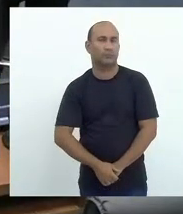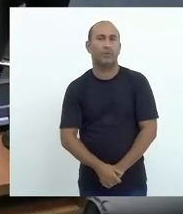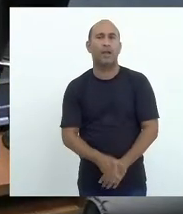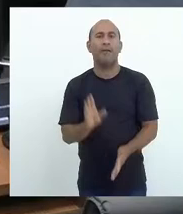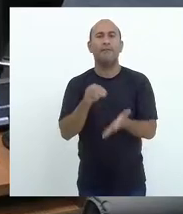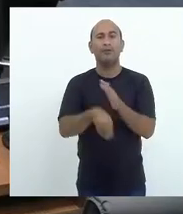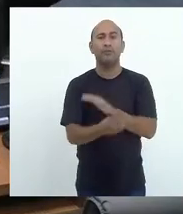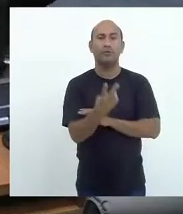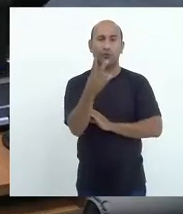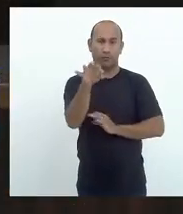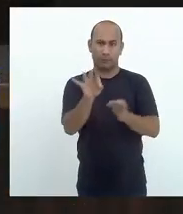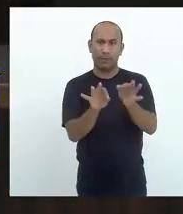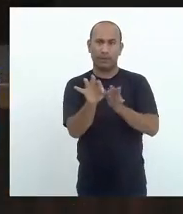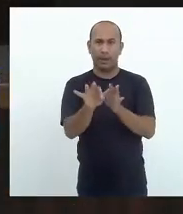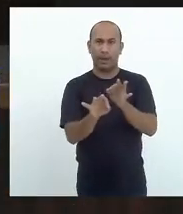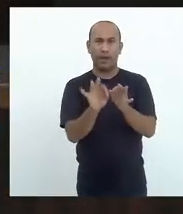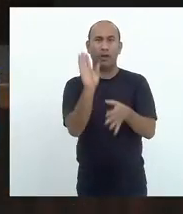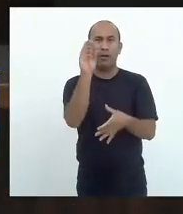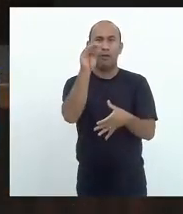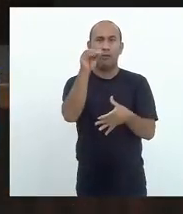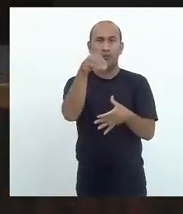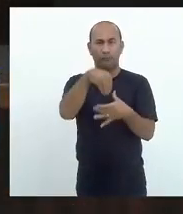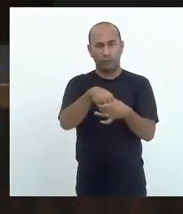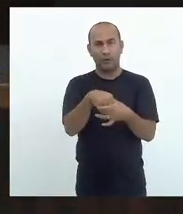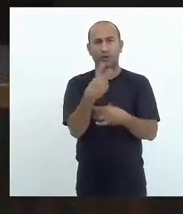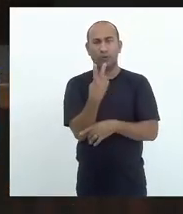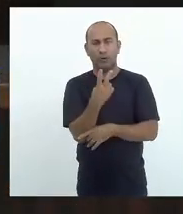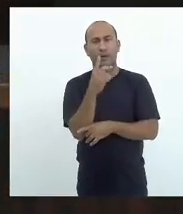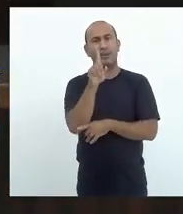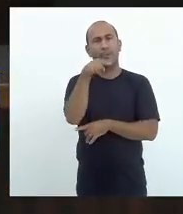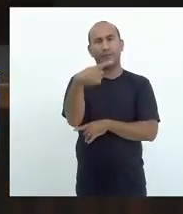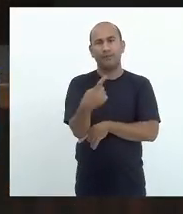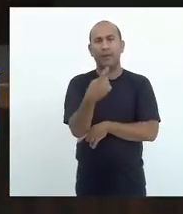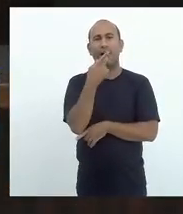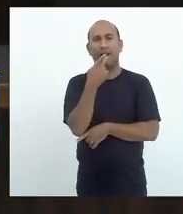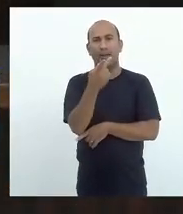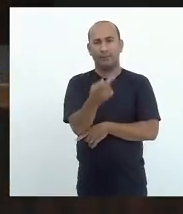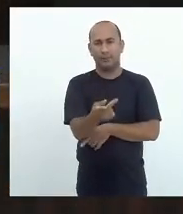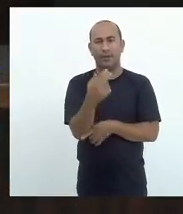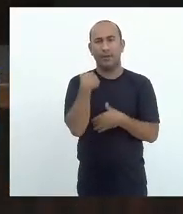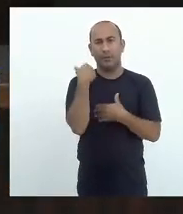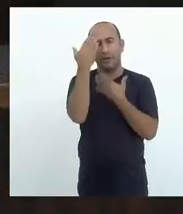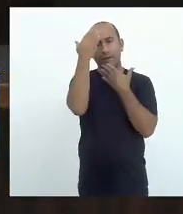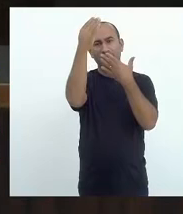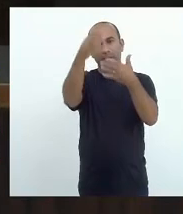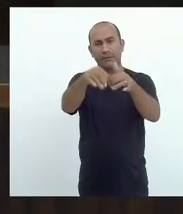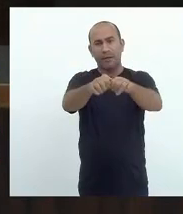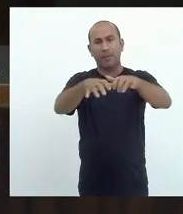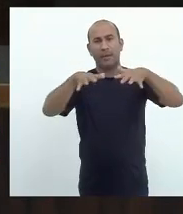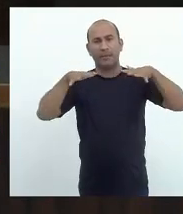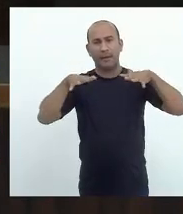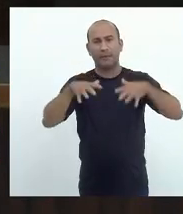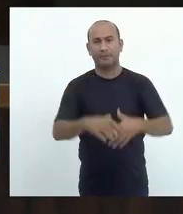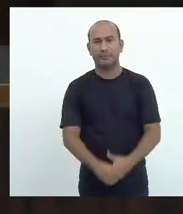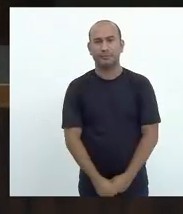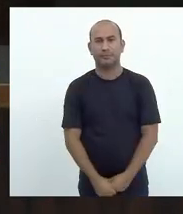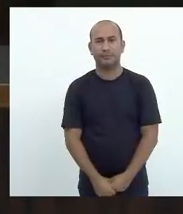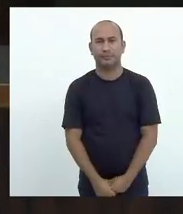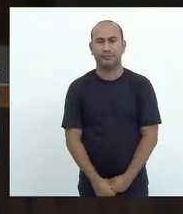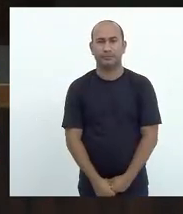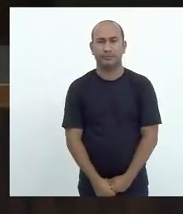Faltam dois projetos. A gente vota os dois e depois faz a declaração. Eu agradeço o plenário. Em